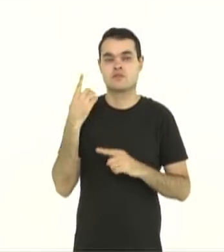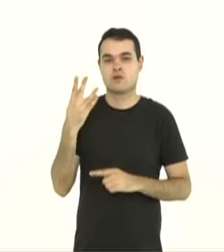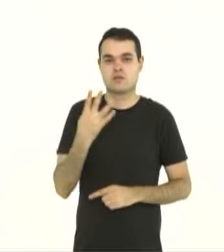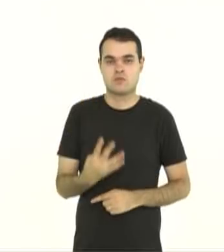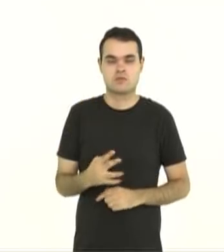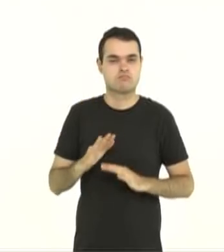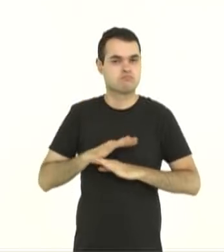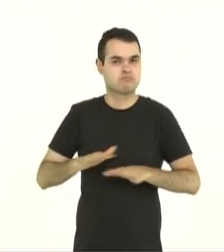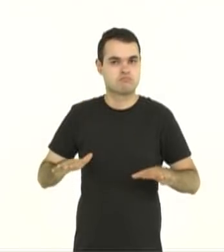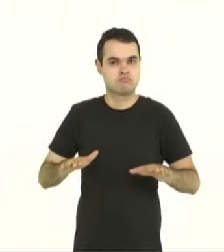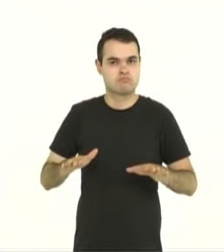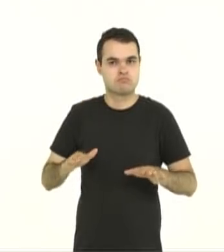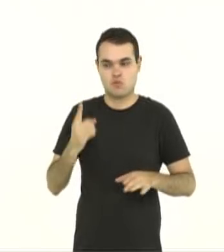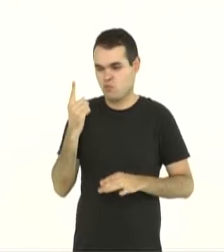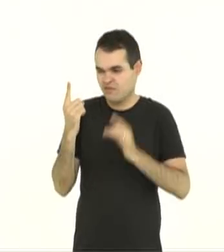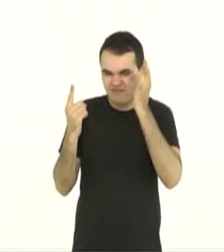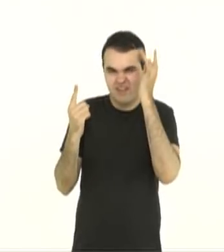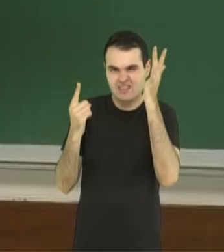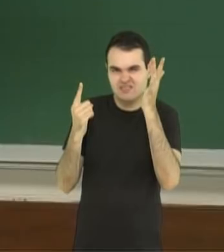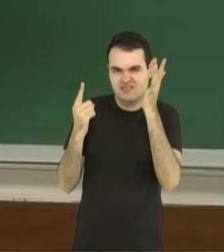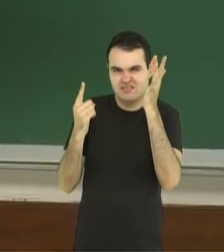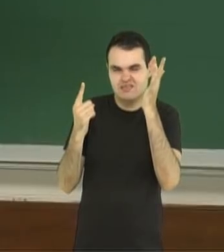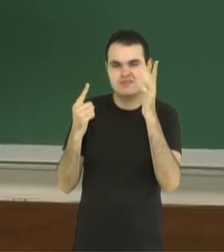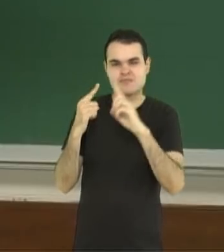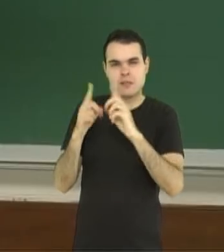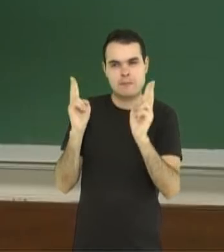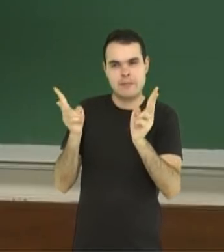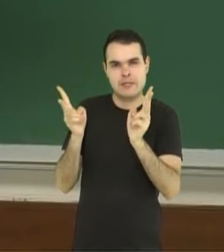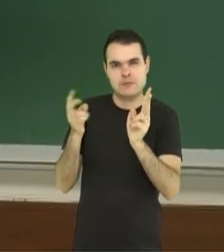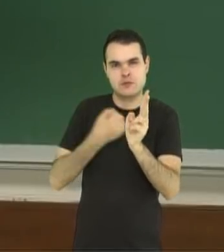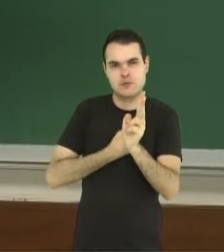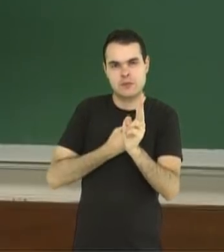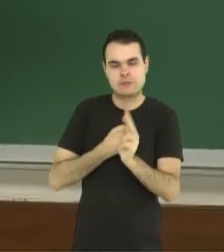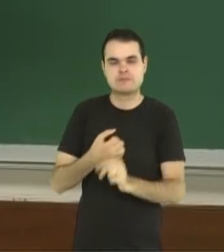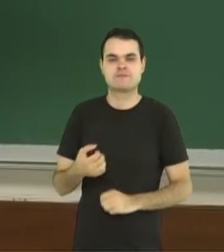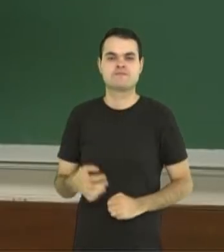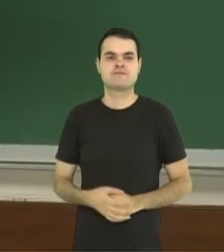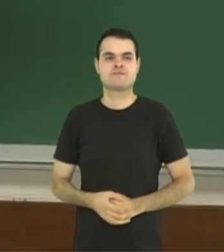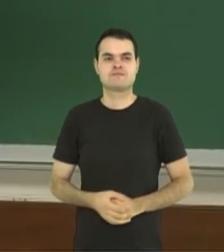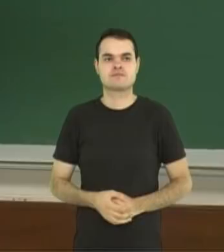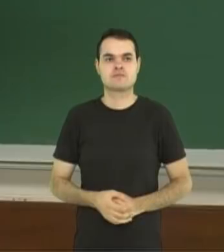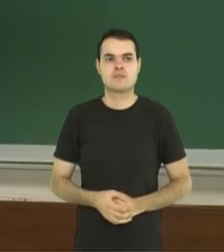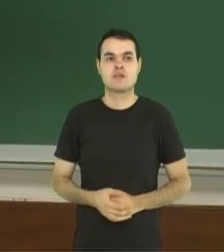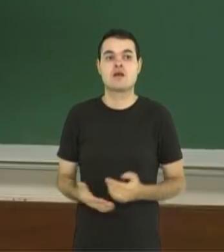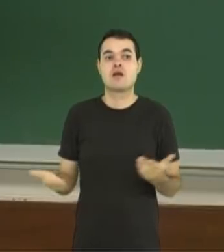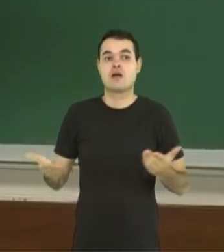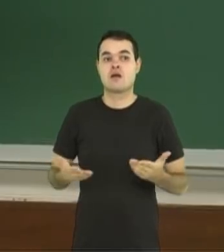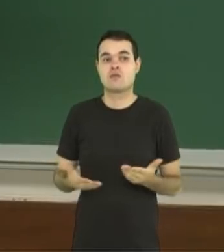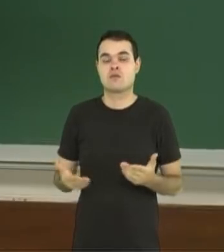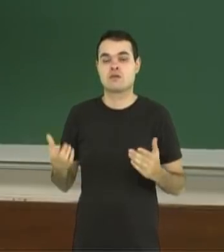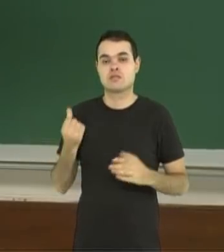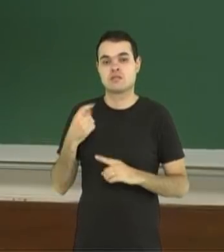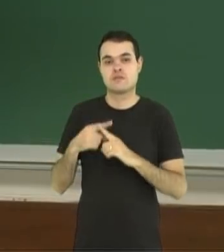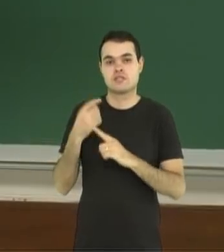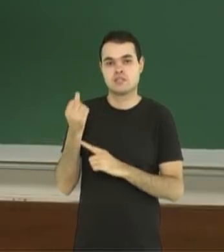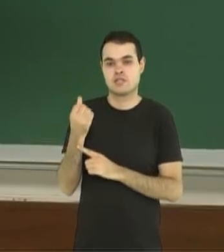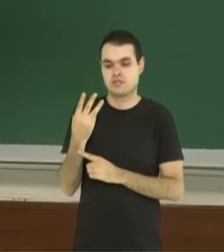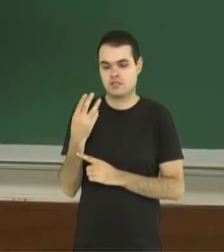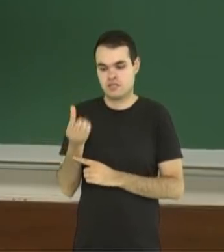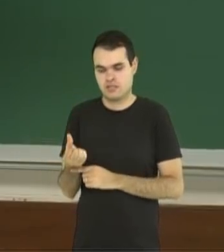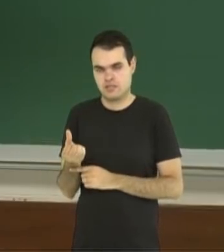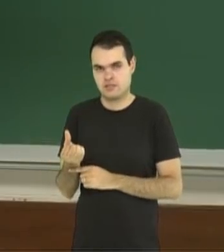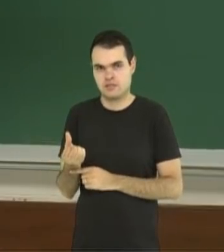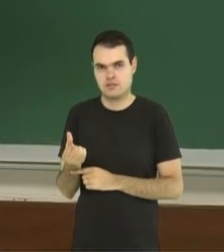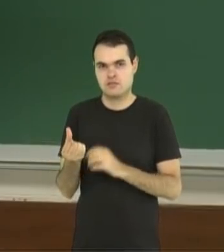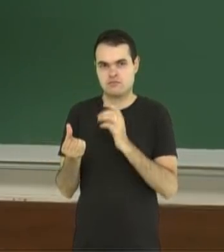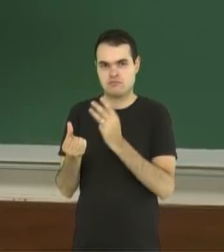4. Fechou, por 1 é fácil, né? Porque é a mesma, né? É a mesma coisa, né, pessoal? É ele mesmo, né? Então, 6 vezes 6 é